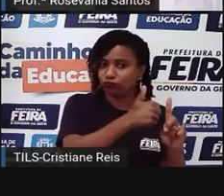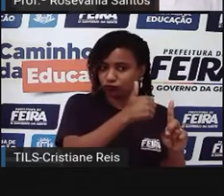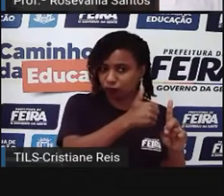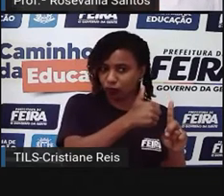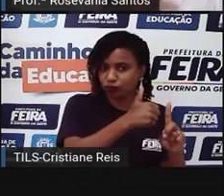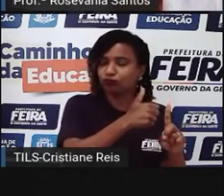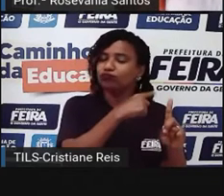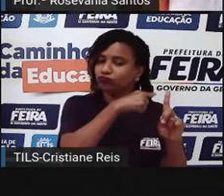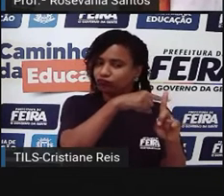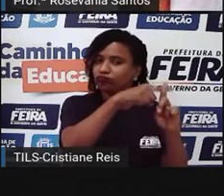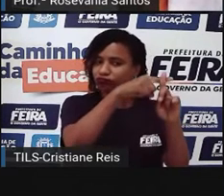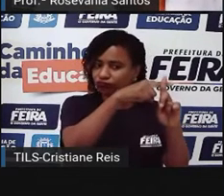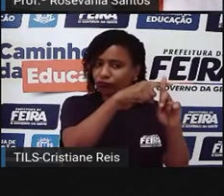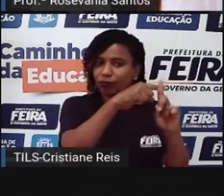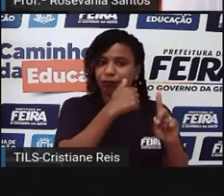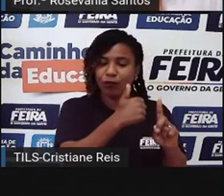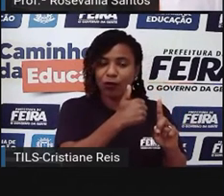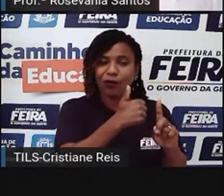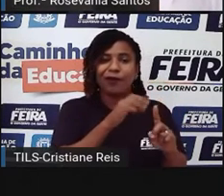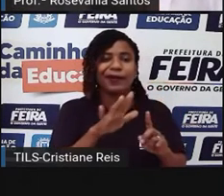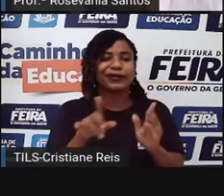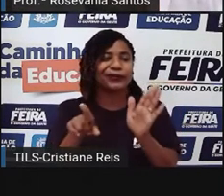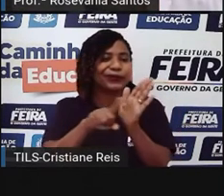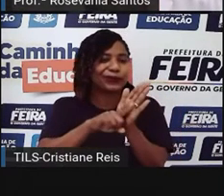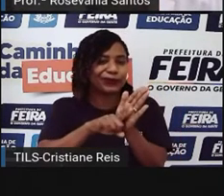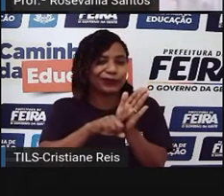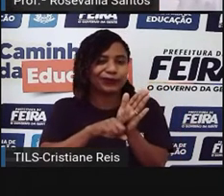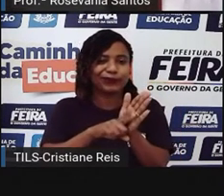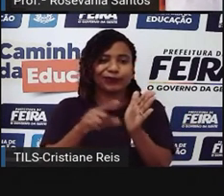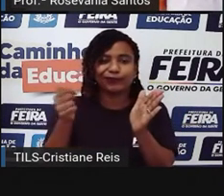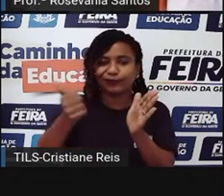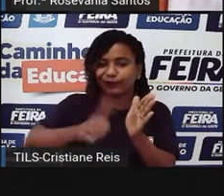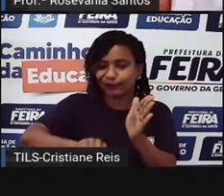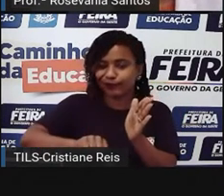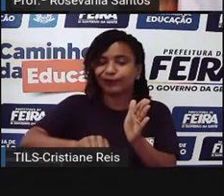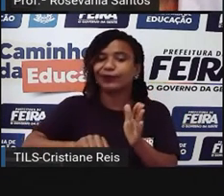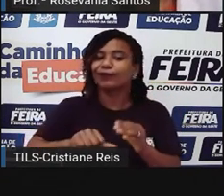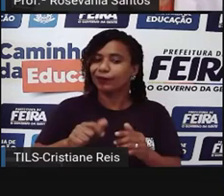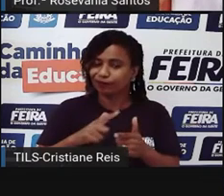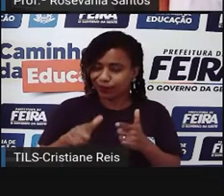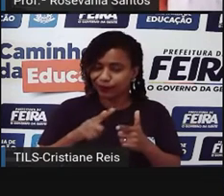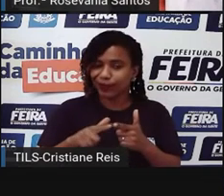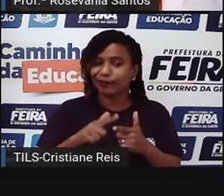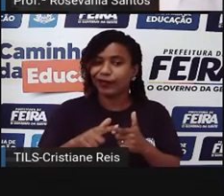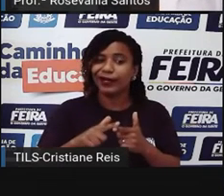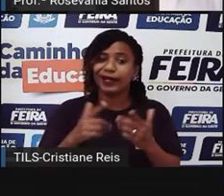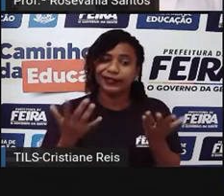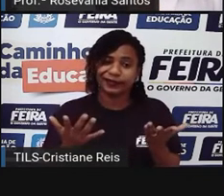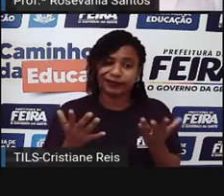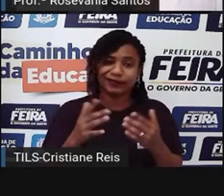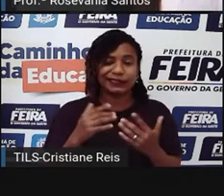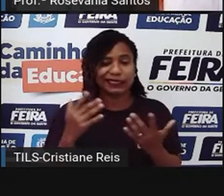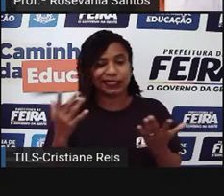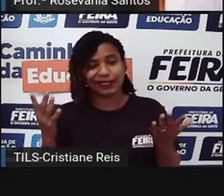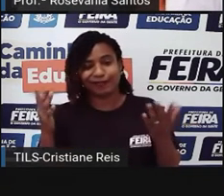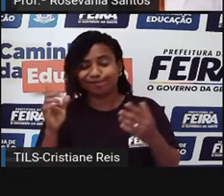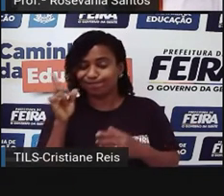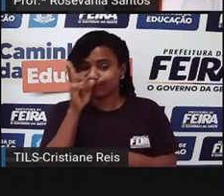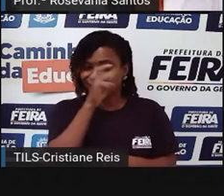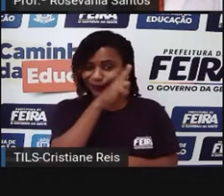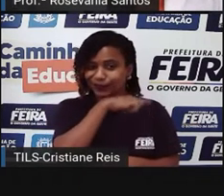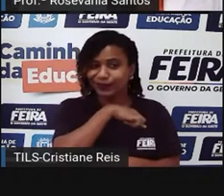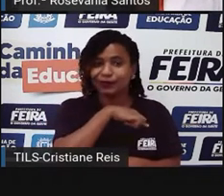muito negativos, e boa parte desses efeitos negativos a gente não quer nem ver e nem falar sobre eles, mas eles existem,